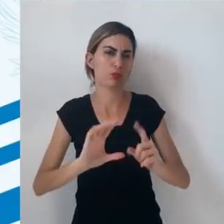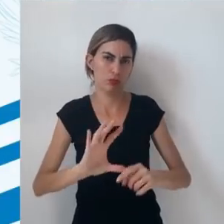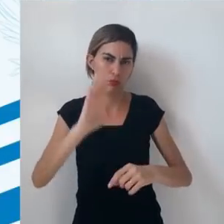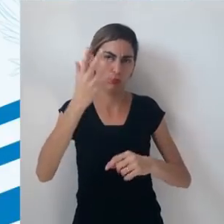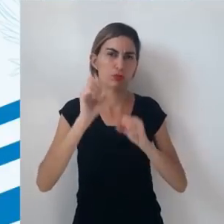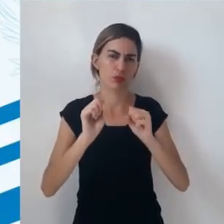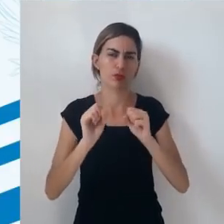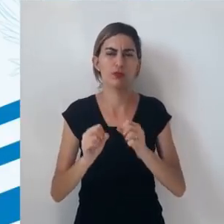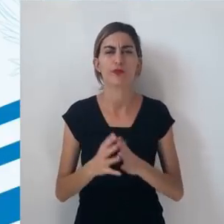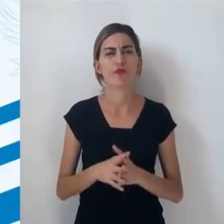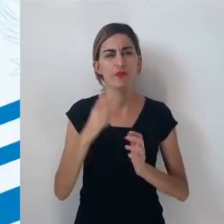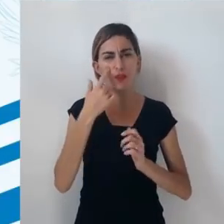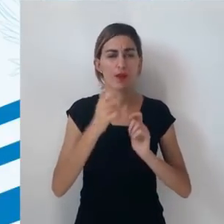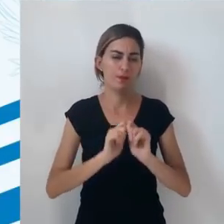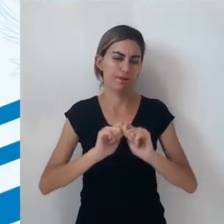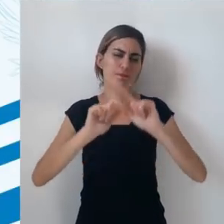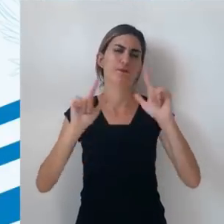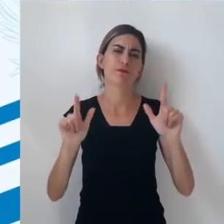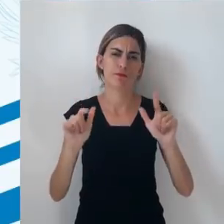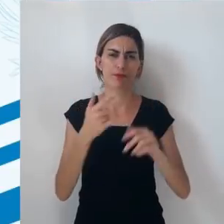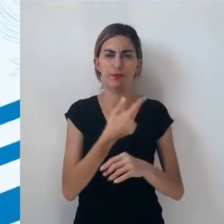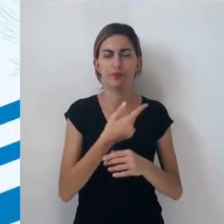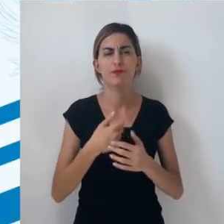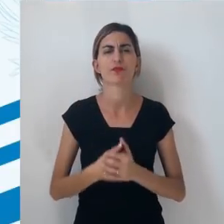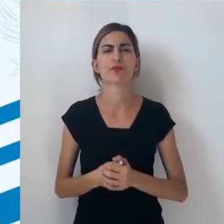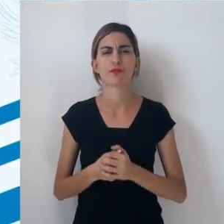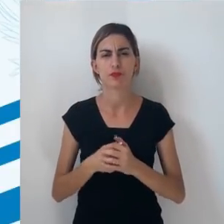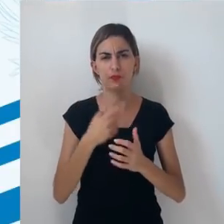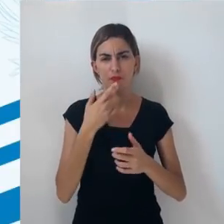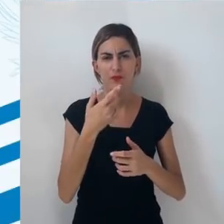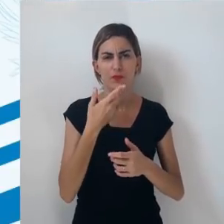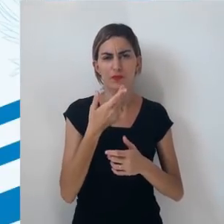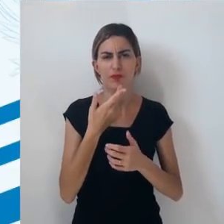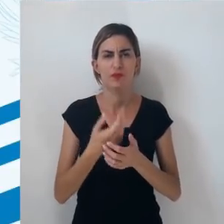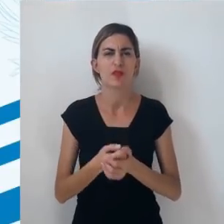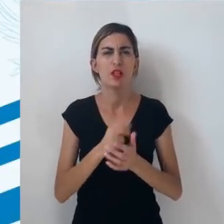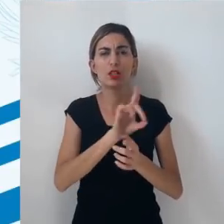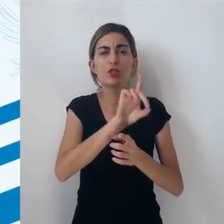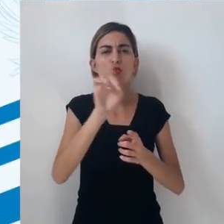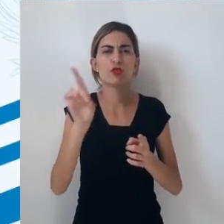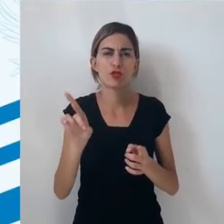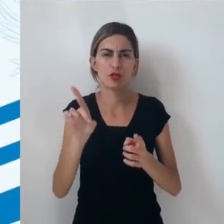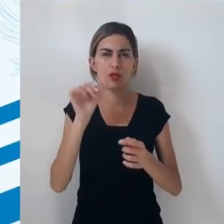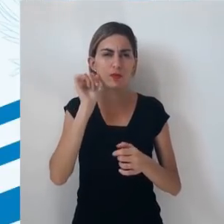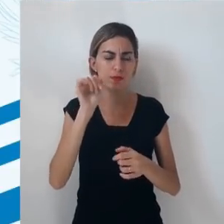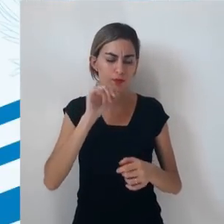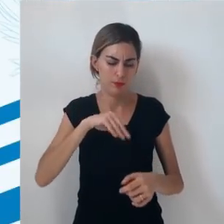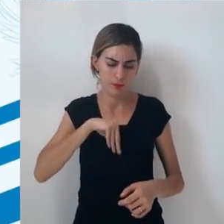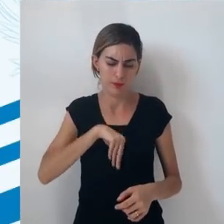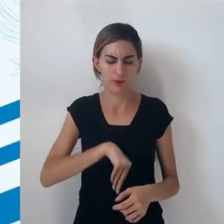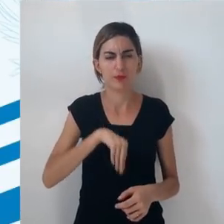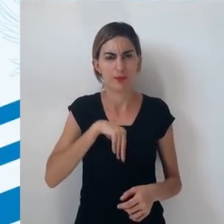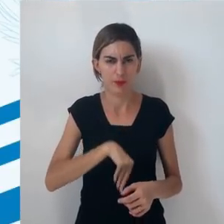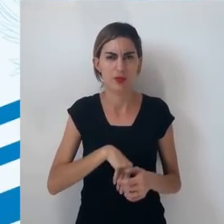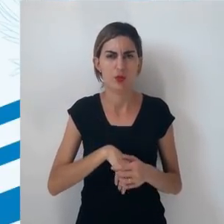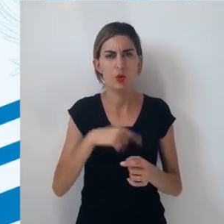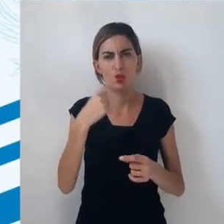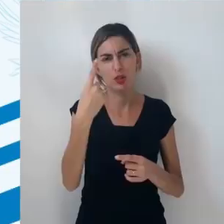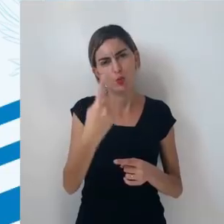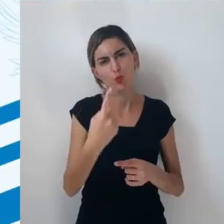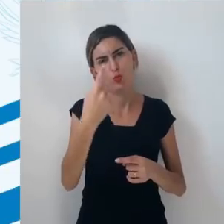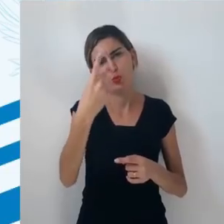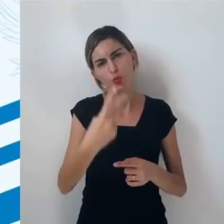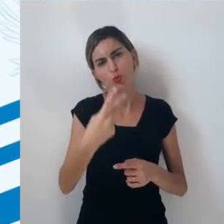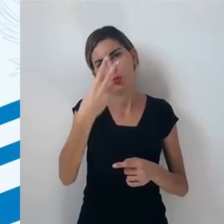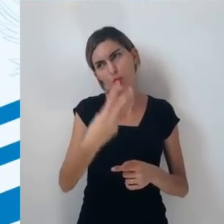ver mais uma imagem? Vejam só essa imagem falando sobre os dias da menstruação. Tem dia